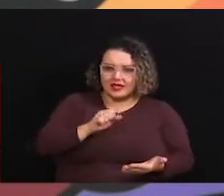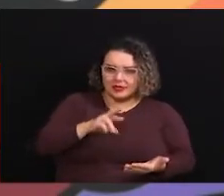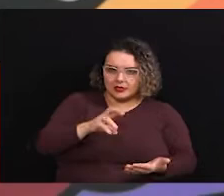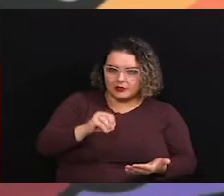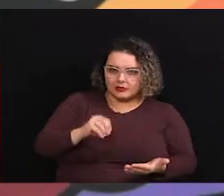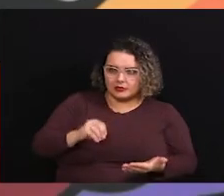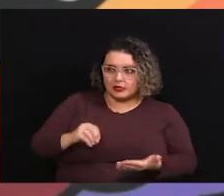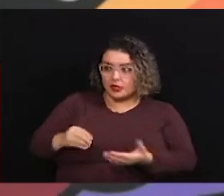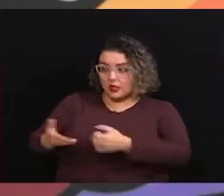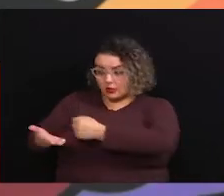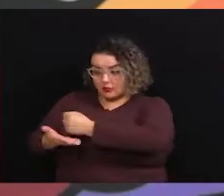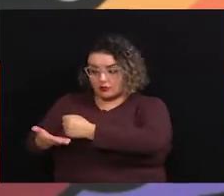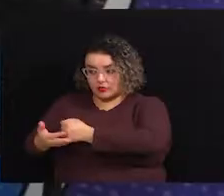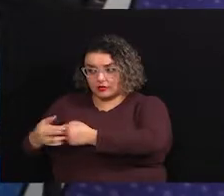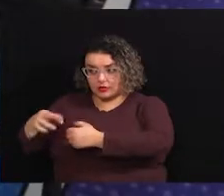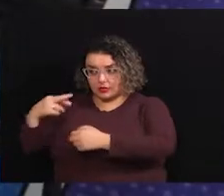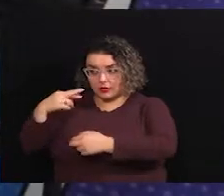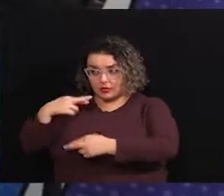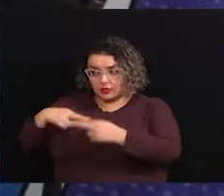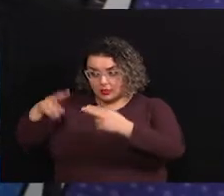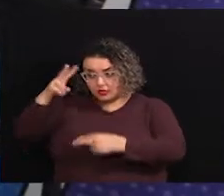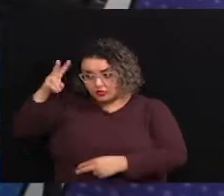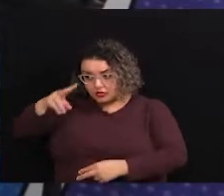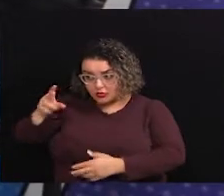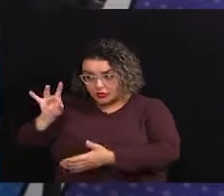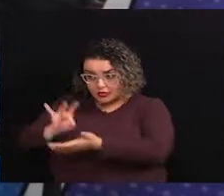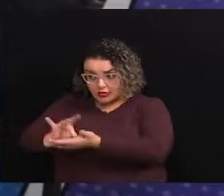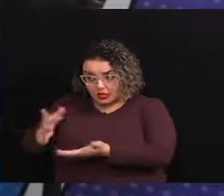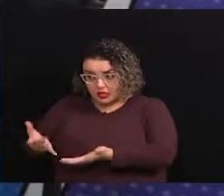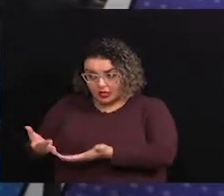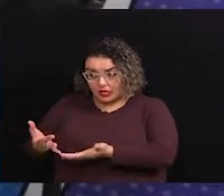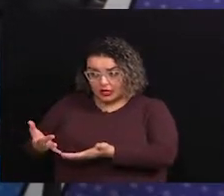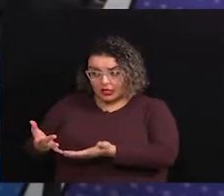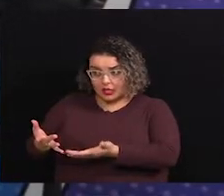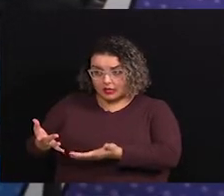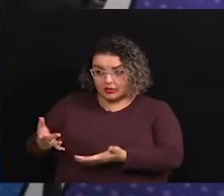ficção, e outra coisa é baseado em relatos reais, né?